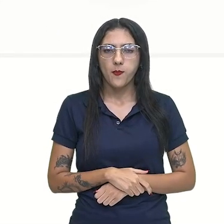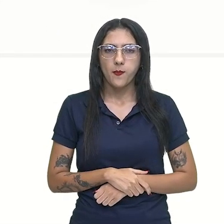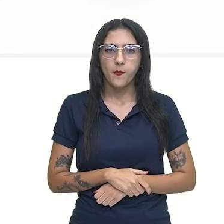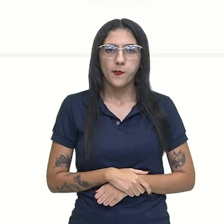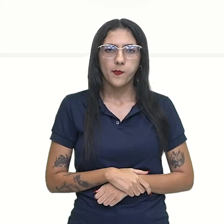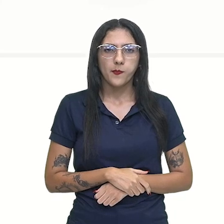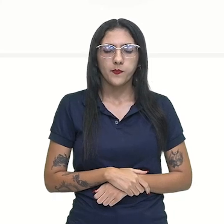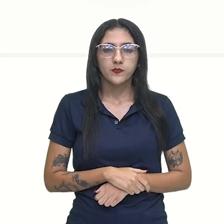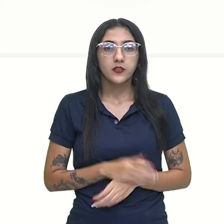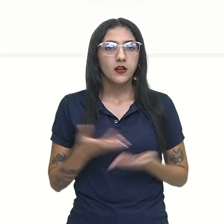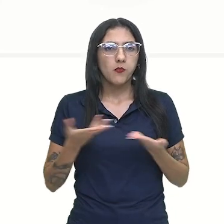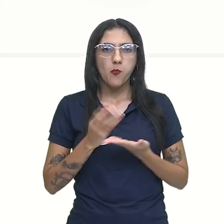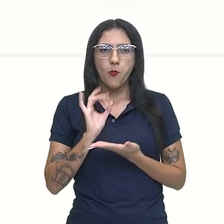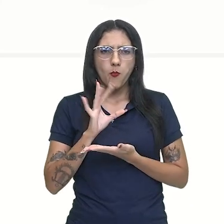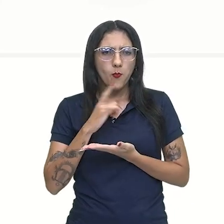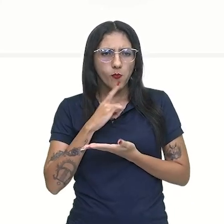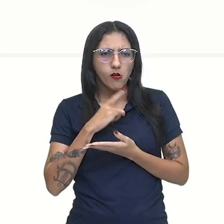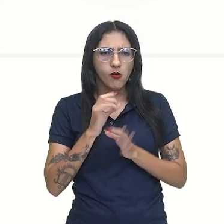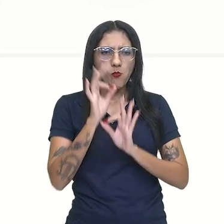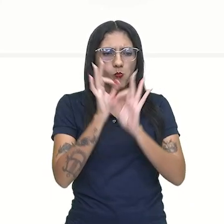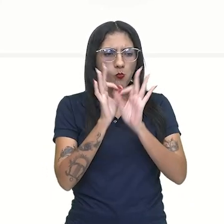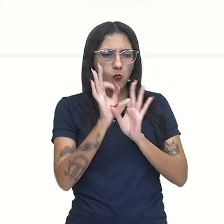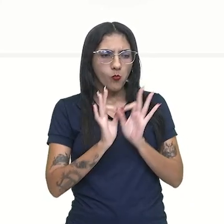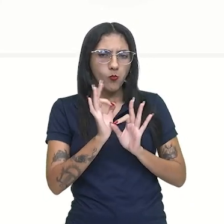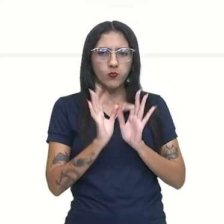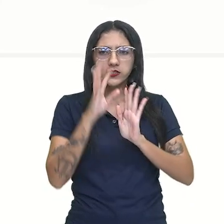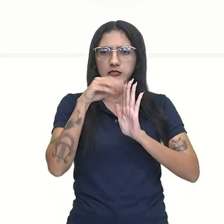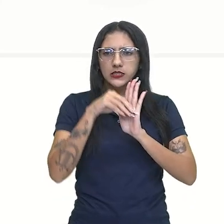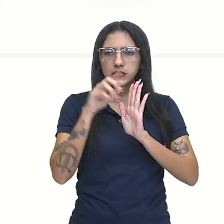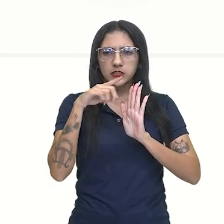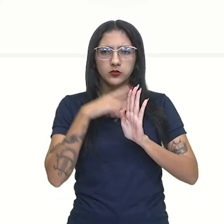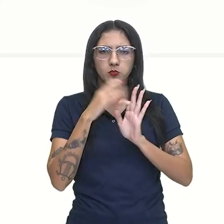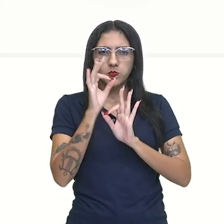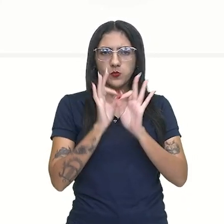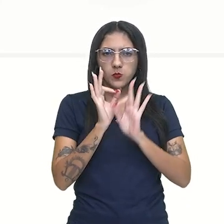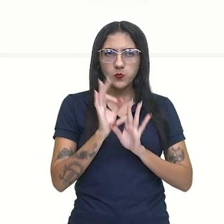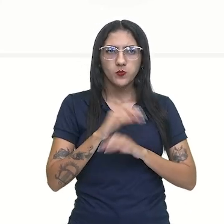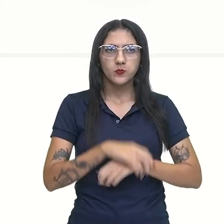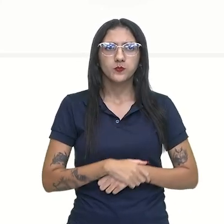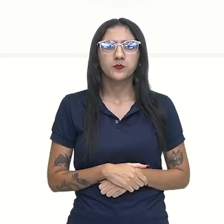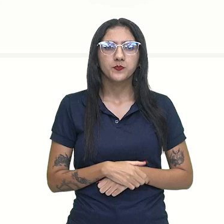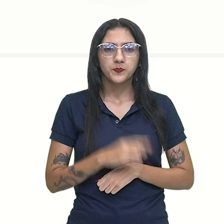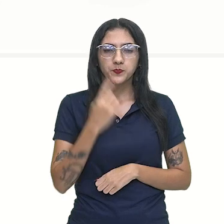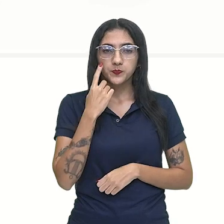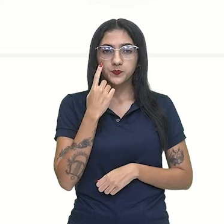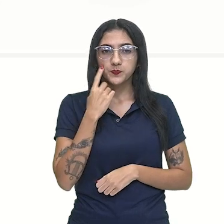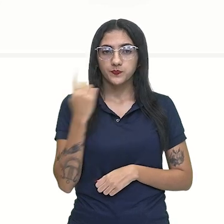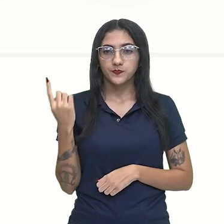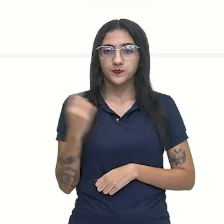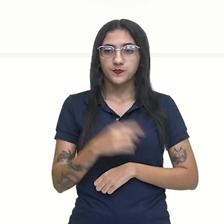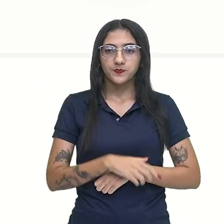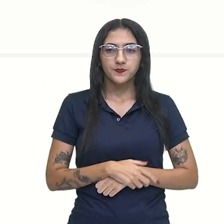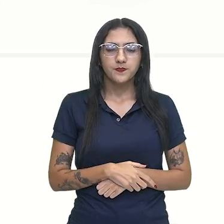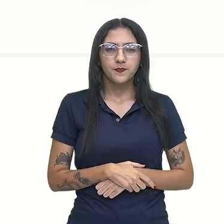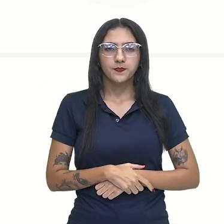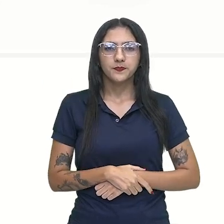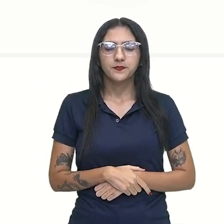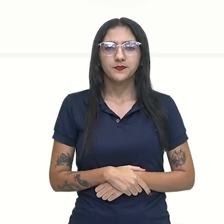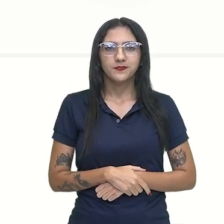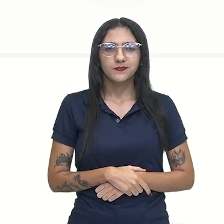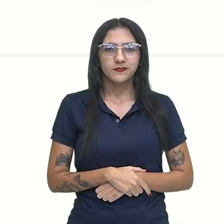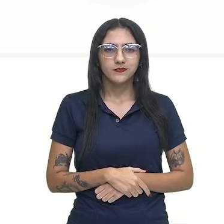2A, então é só substituir que a gente vai então calcular então a quantidade. Olha só.